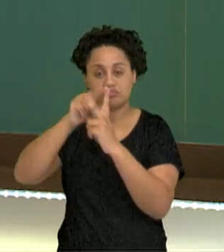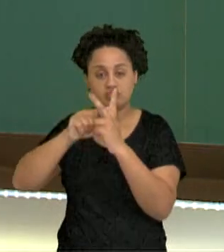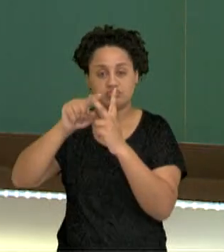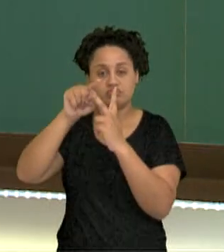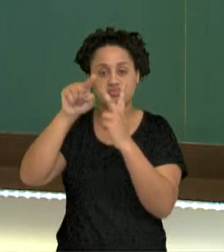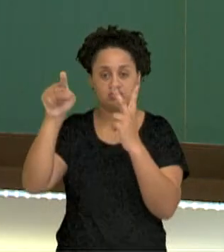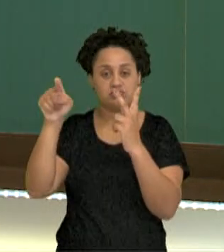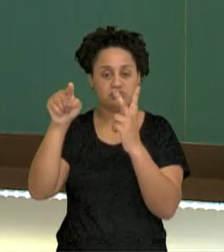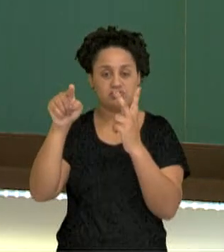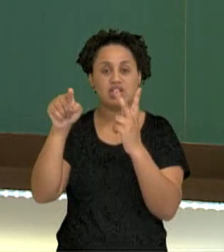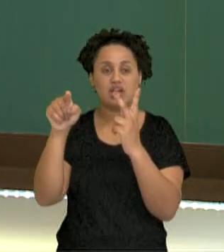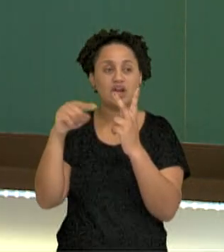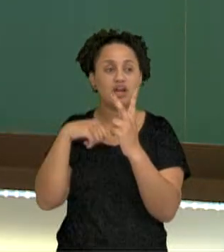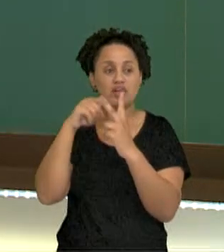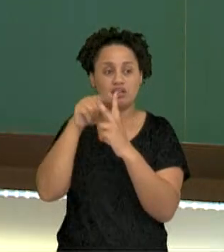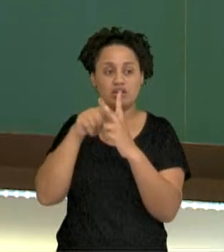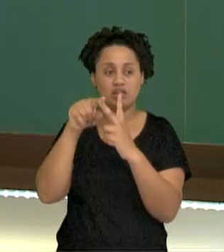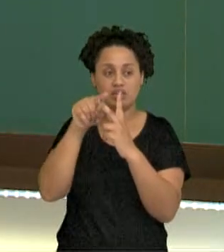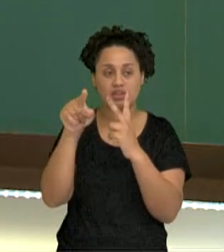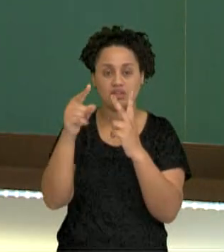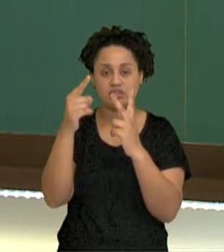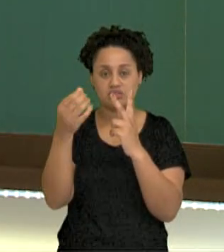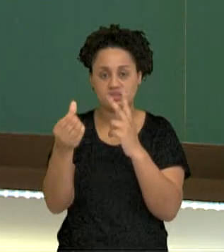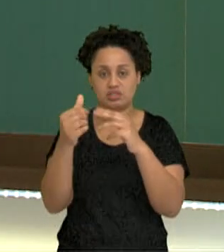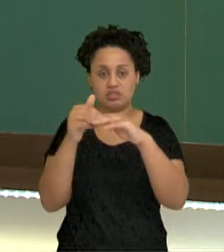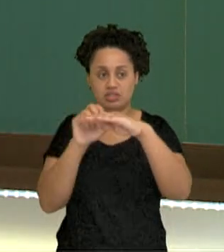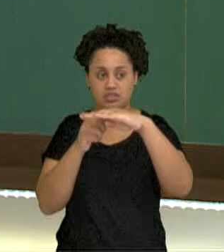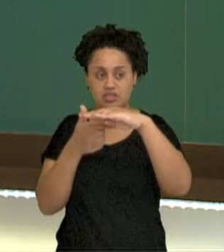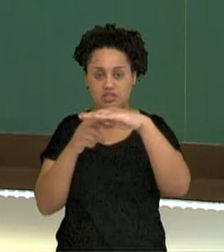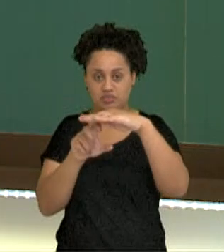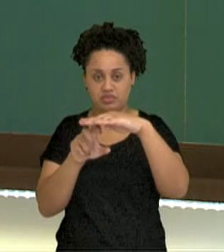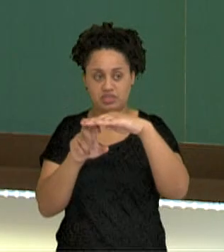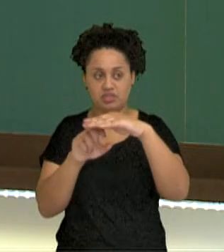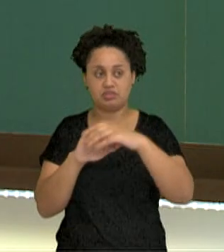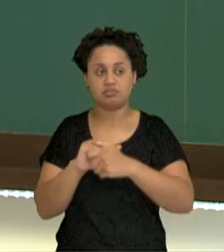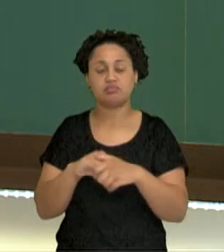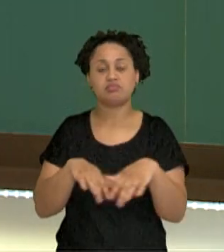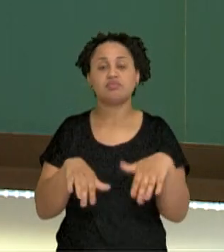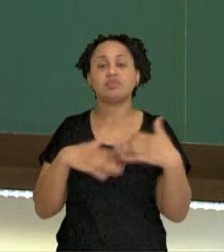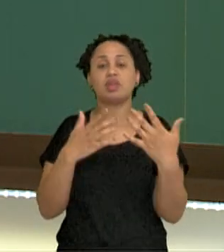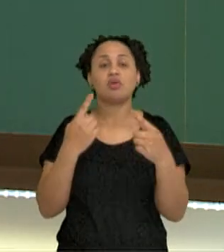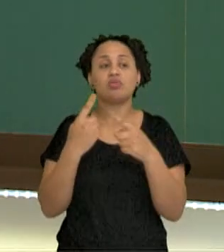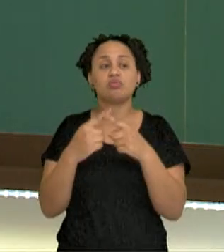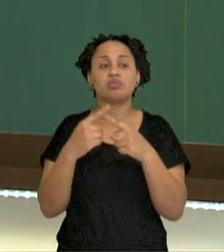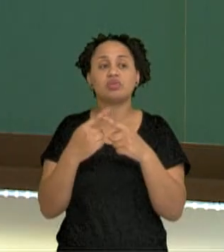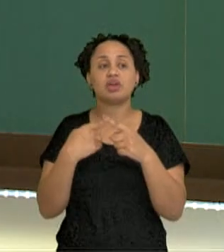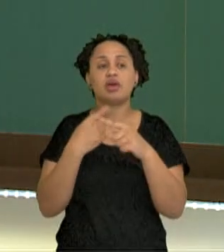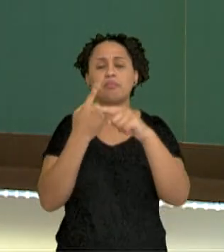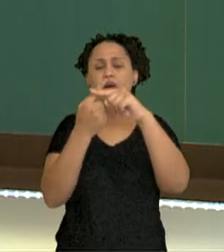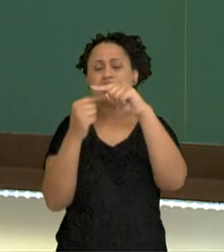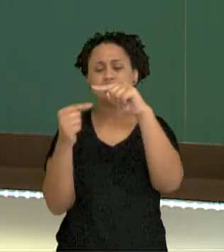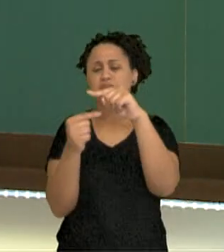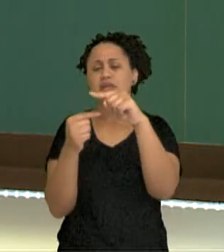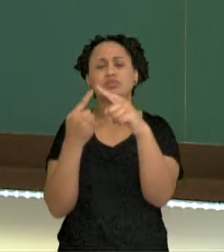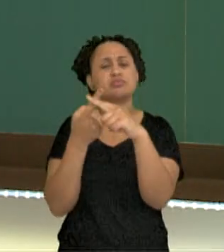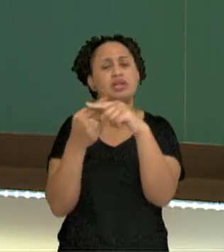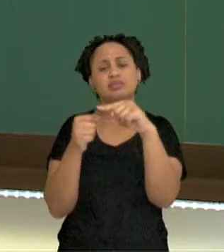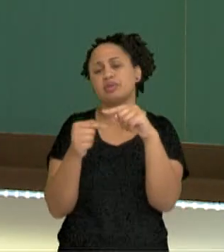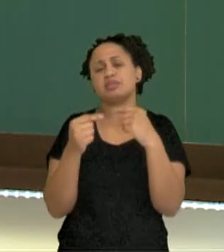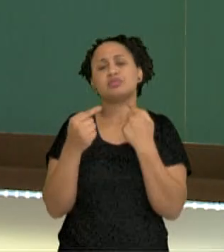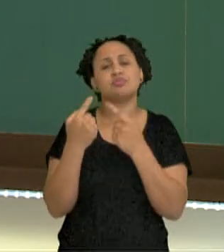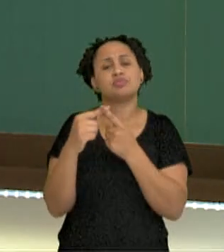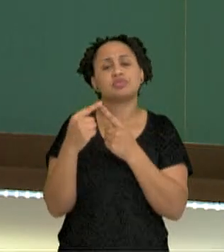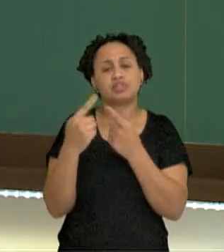operação inversa, que é a raiz para o segundo membro. Então, por que o resultado é mais ou menos